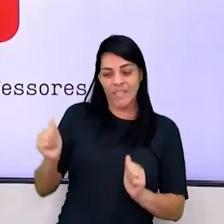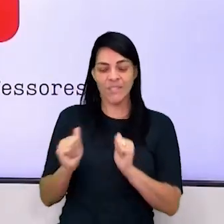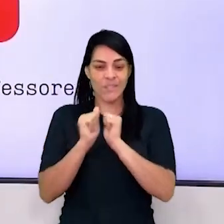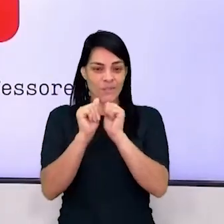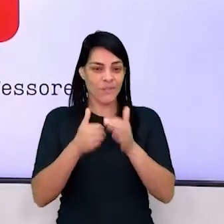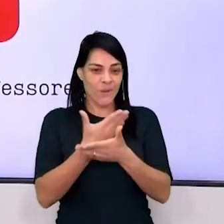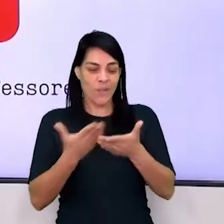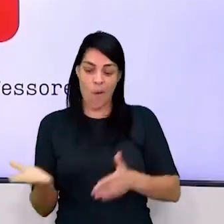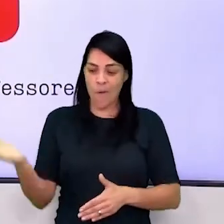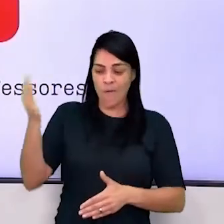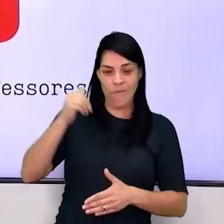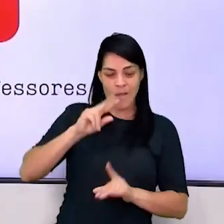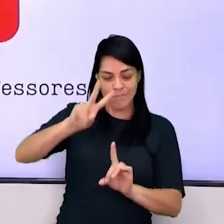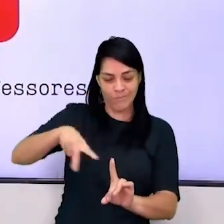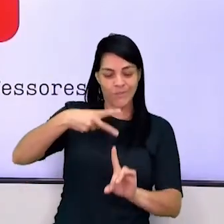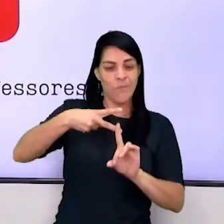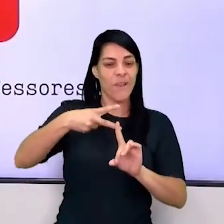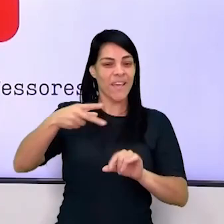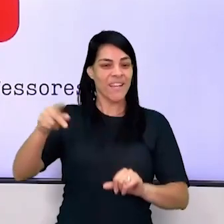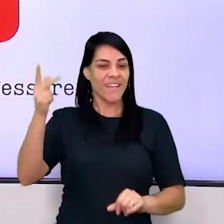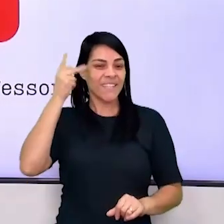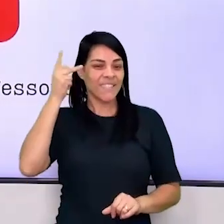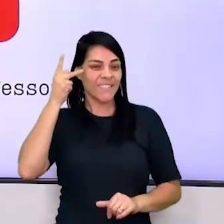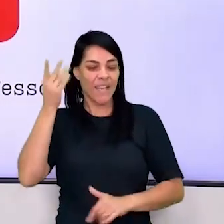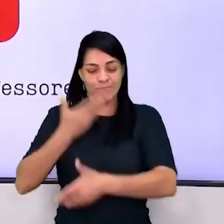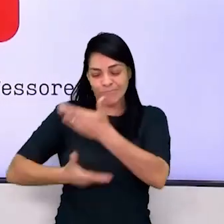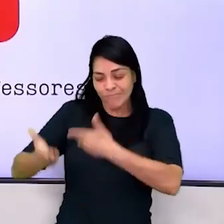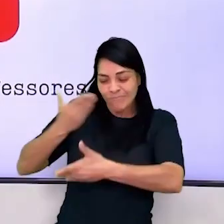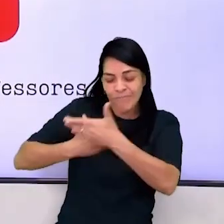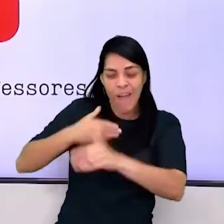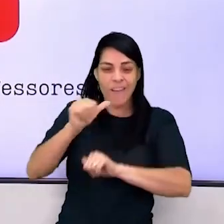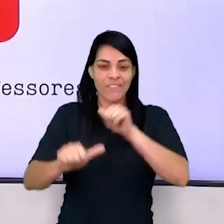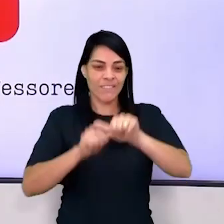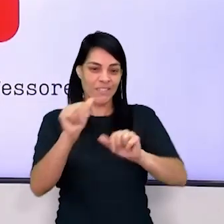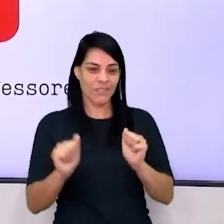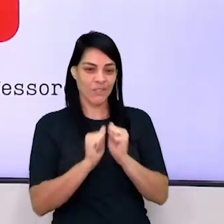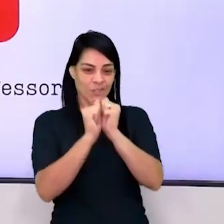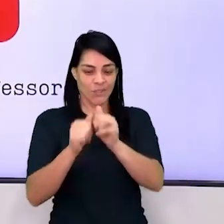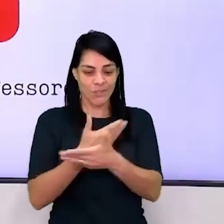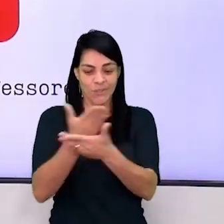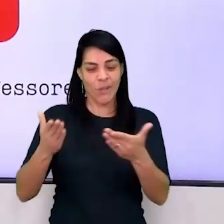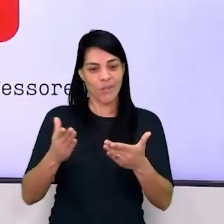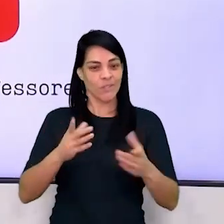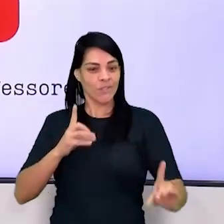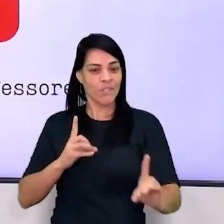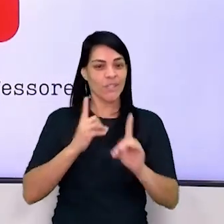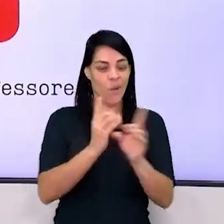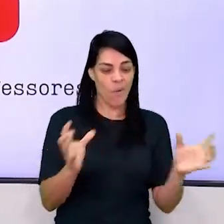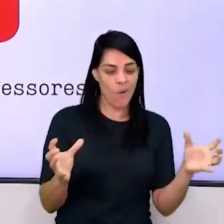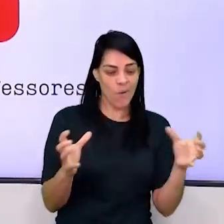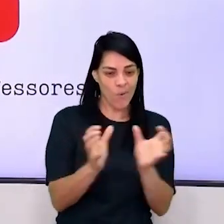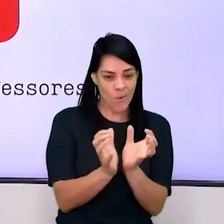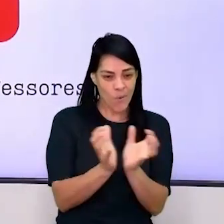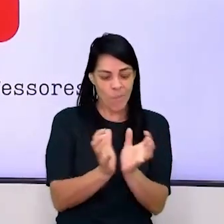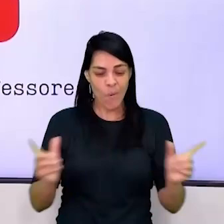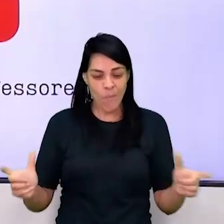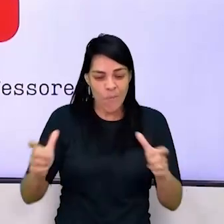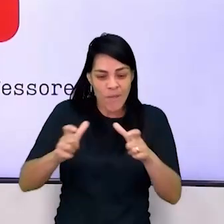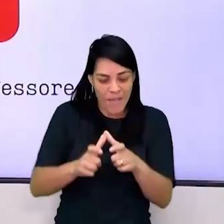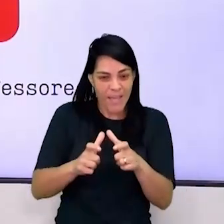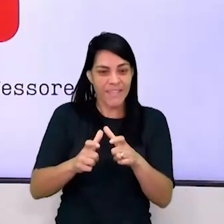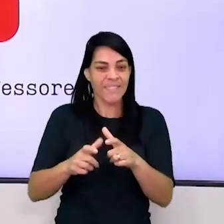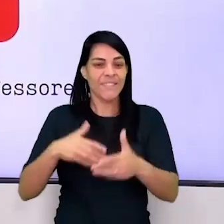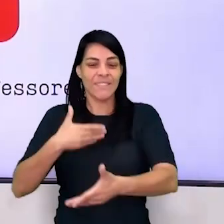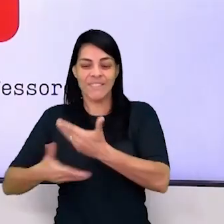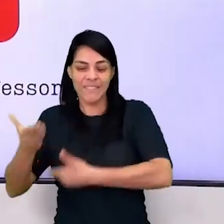gente. Vem para o Multiplica SP trocar experiências com os nossos encontros síncronos, em grupos pequenos, trocando